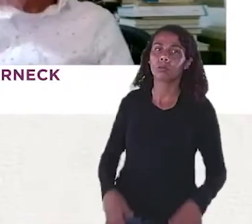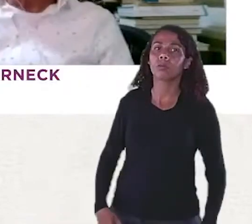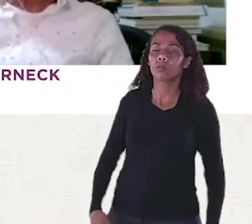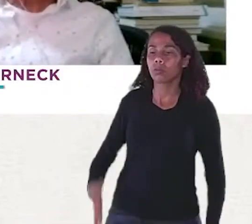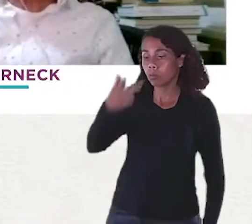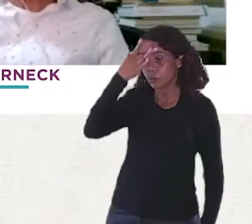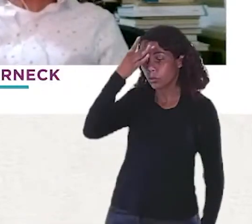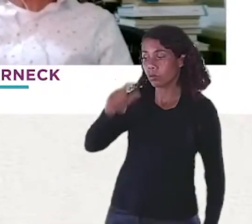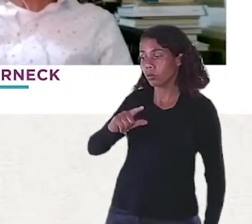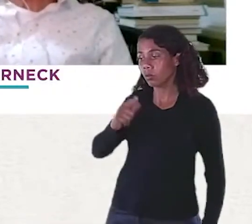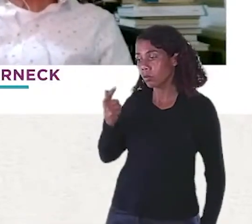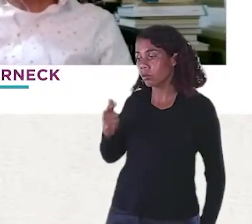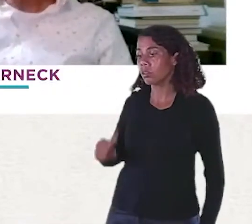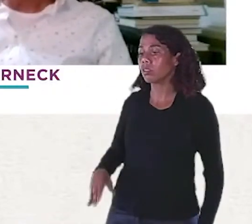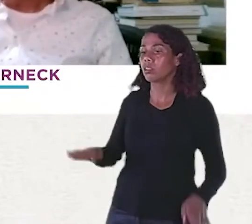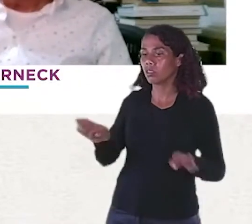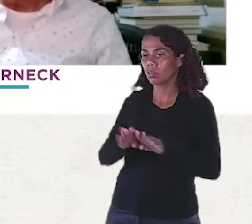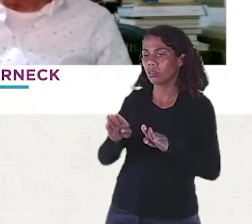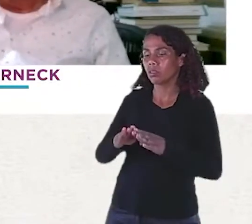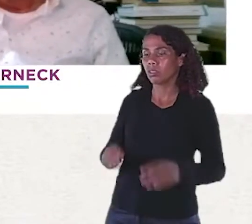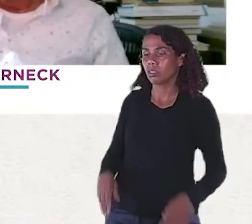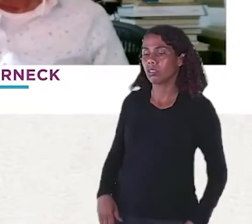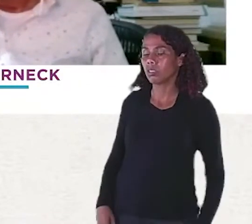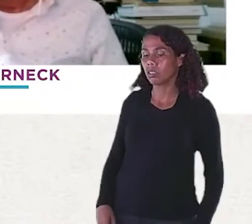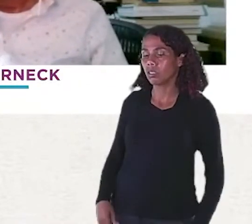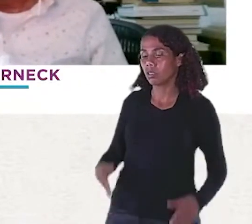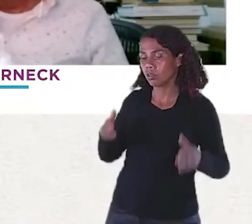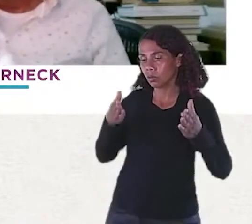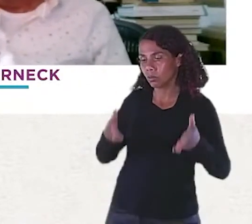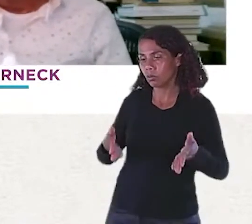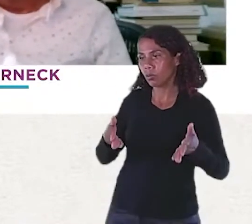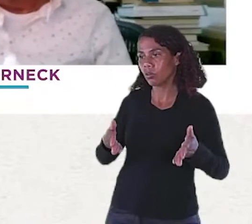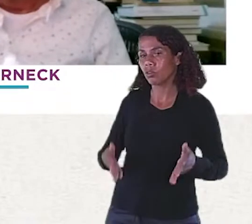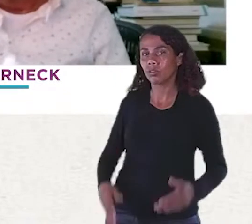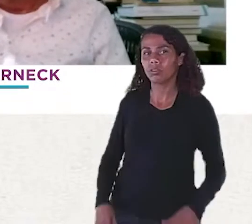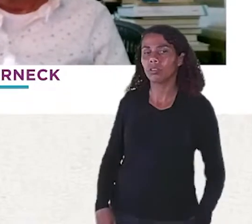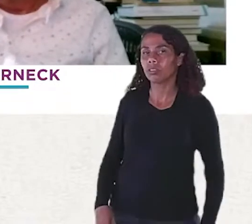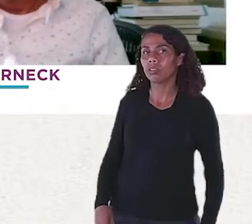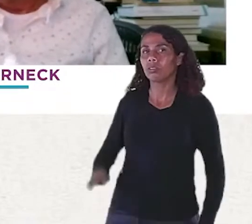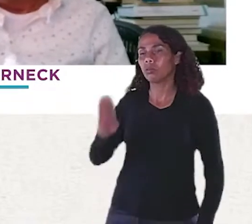Enfim. Vamos às memórias, né? Pois é,